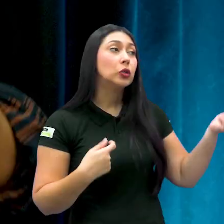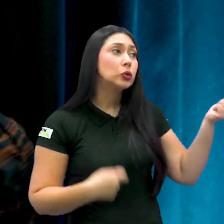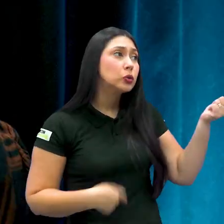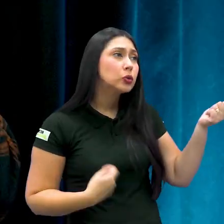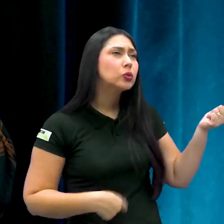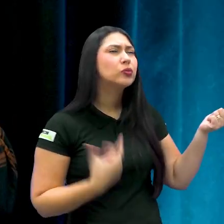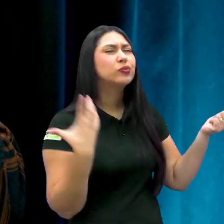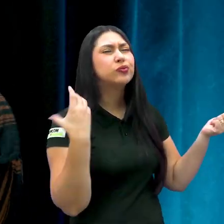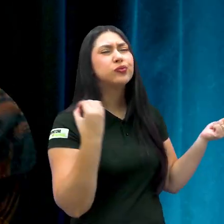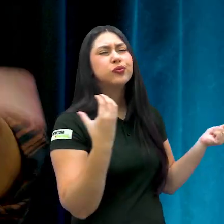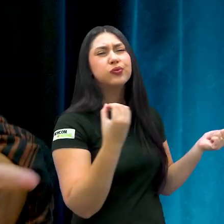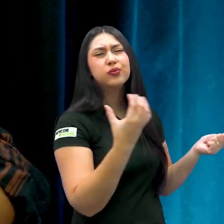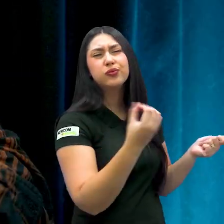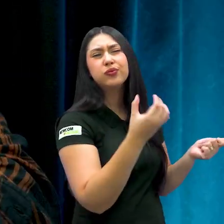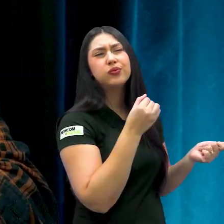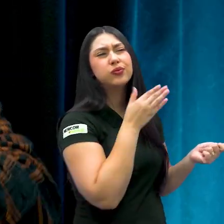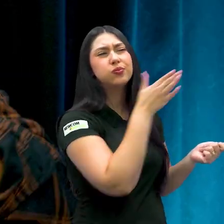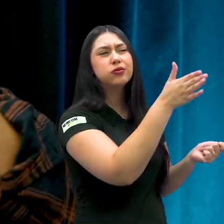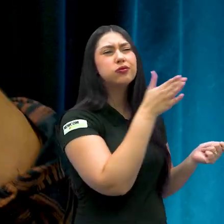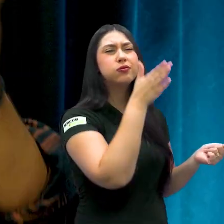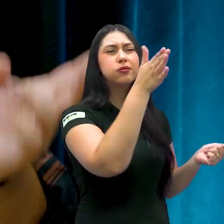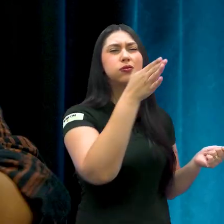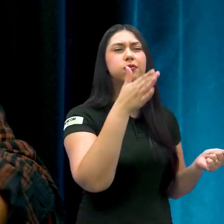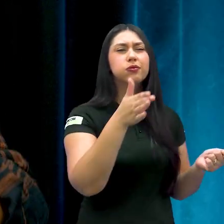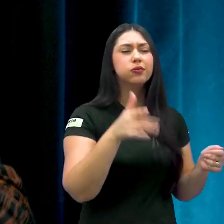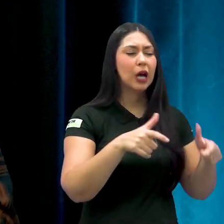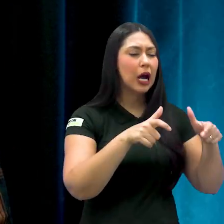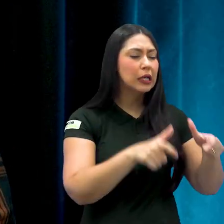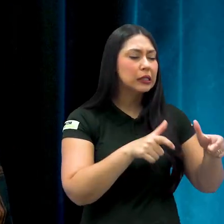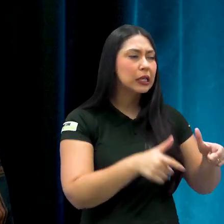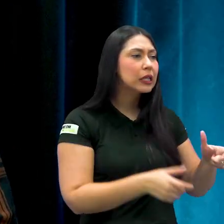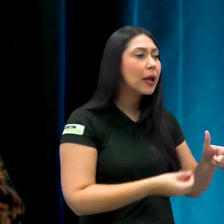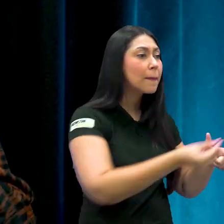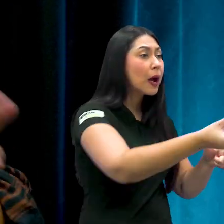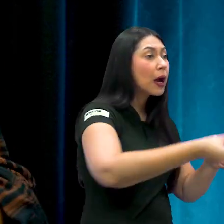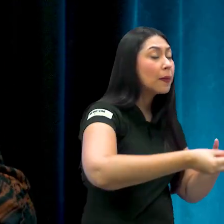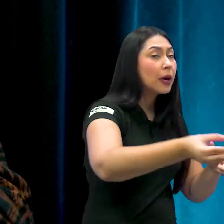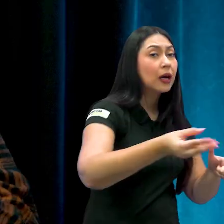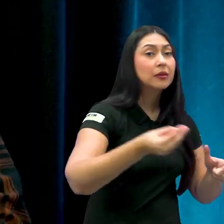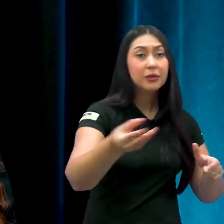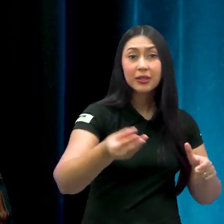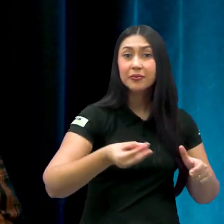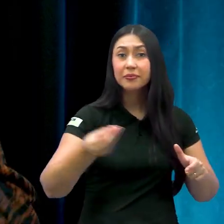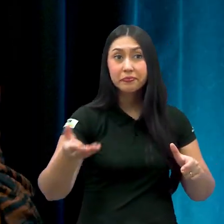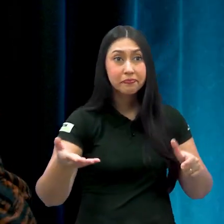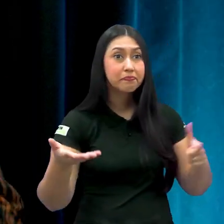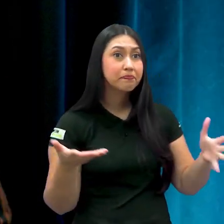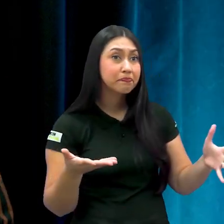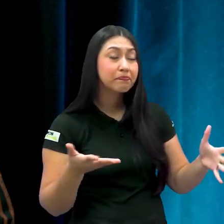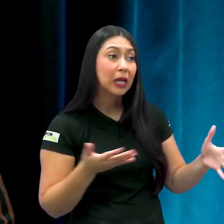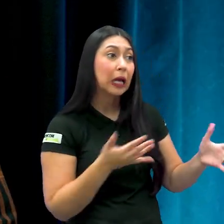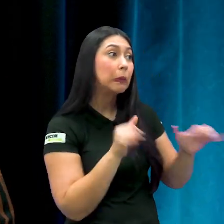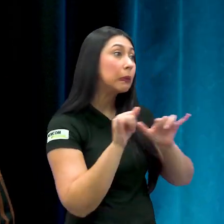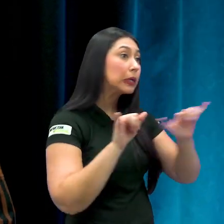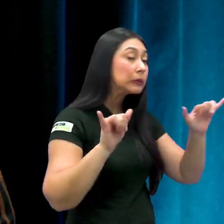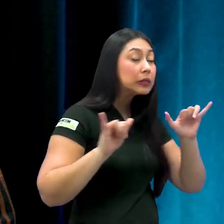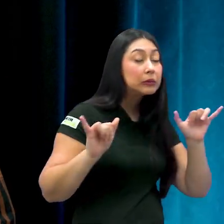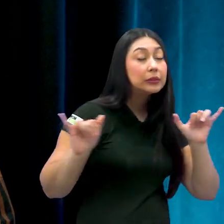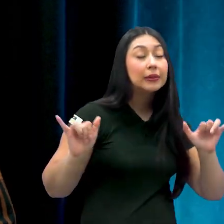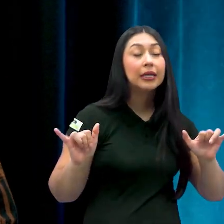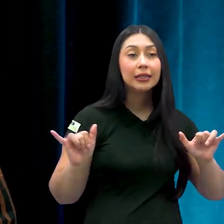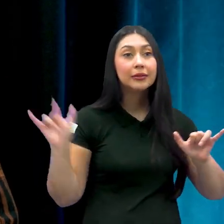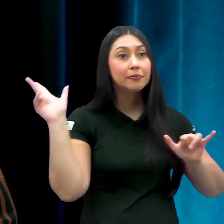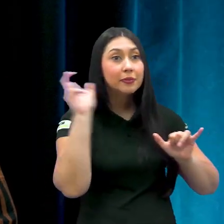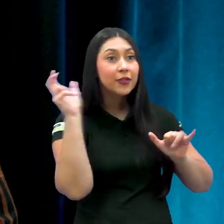para longe, deixar CD, fazer um boca a boca para as pessoas